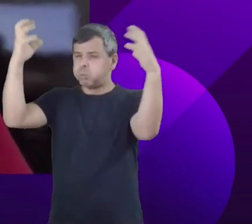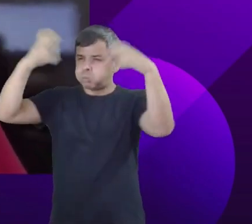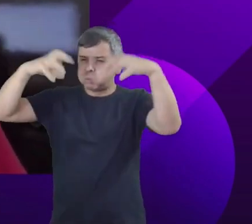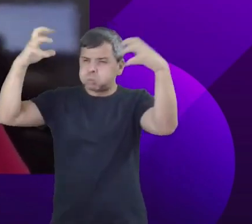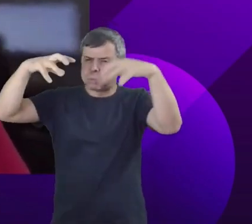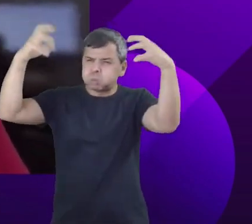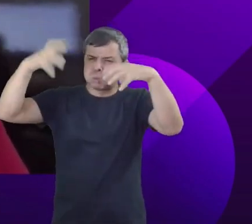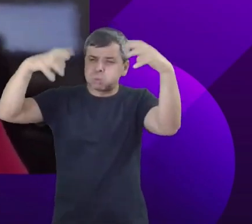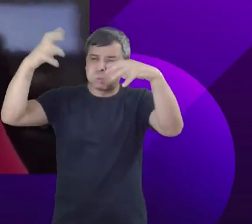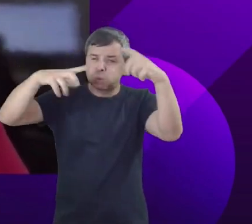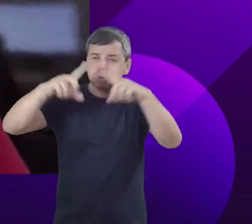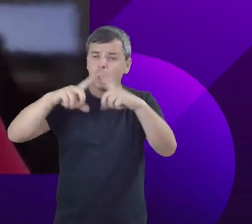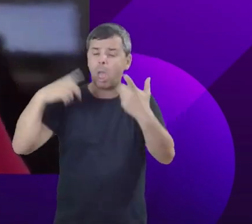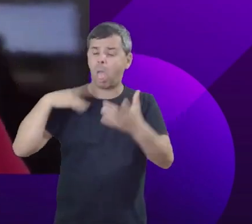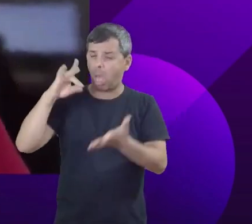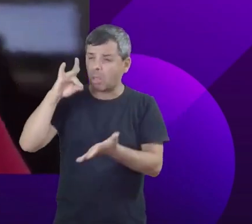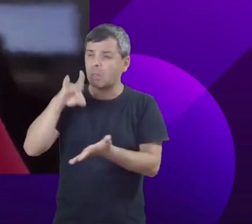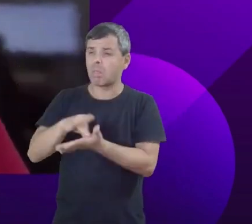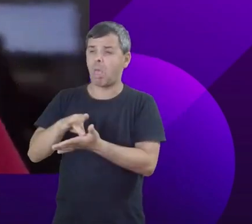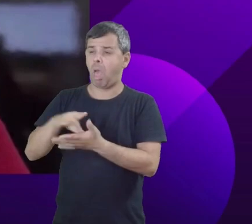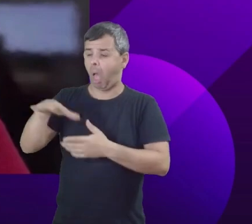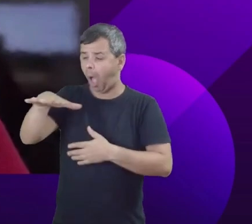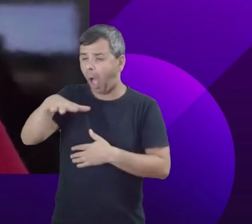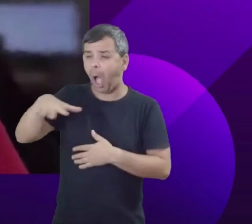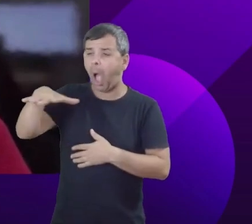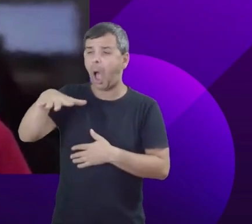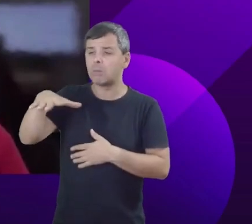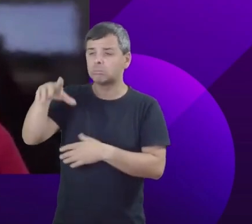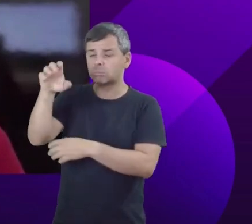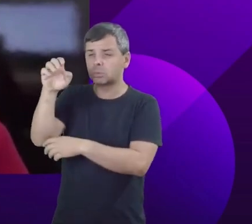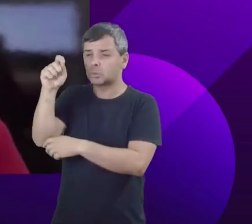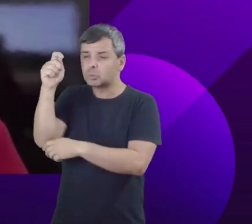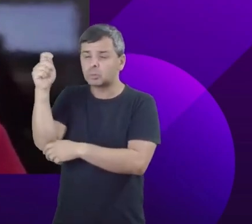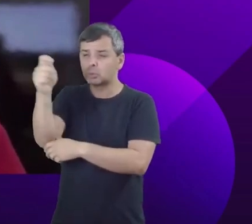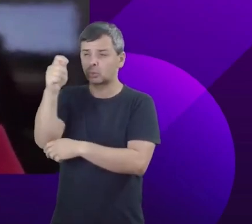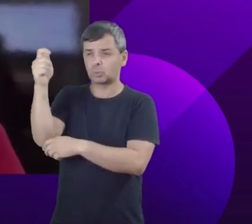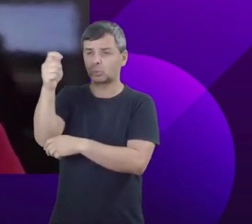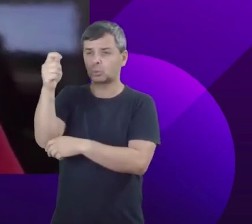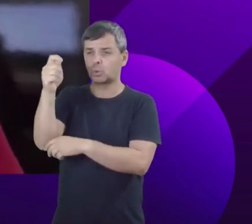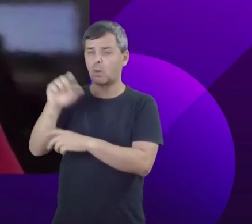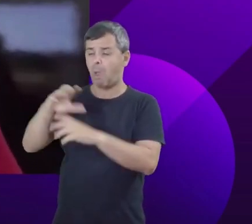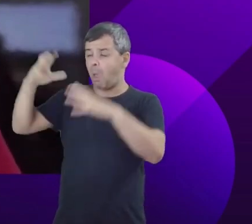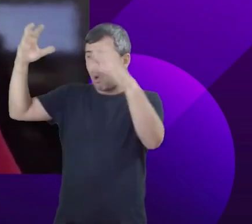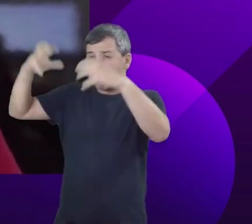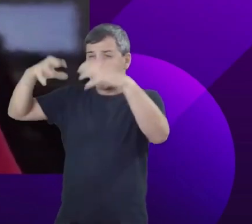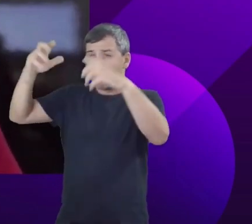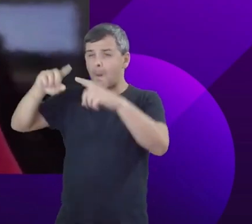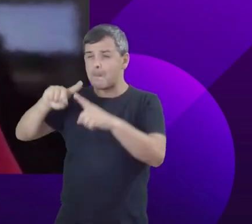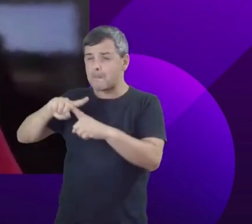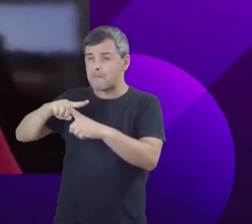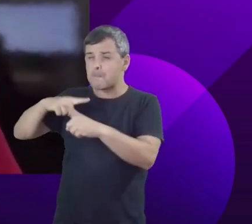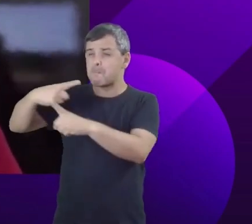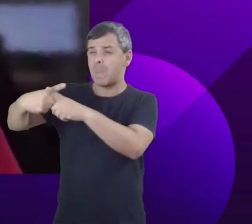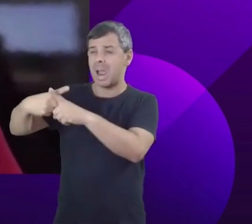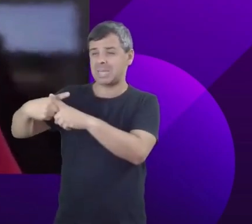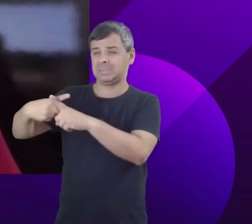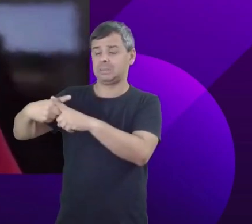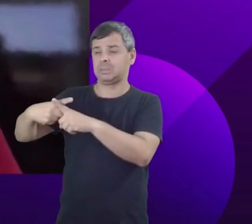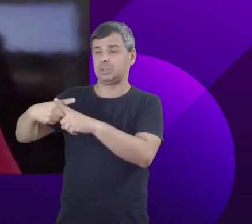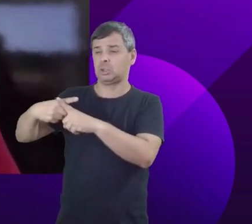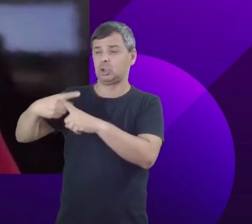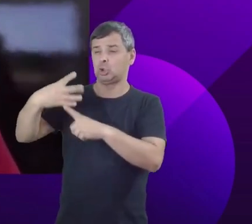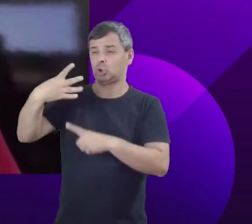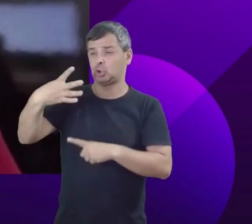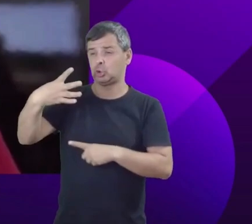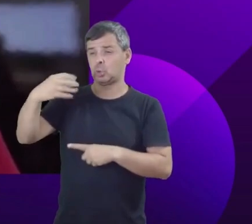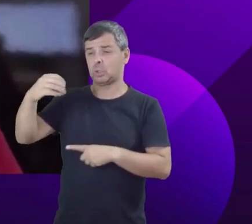climática, realmente a região toda, praticamente do Rio Grande do Sul, foi atingida, foram mais de 450 municípios